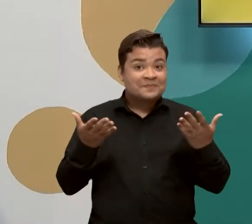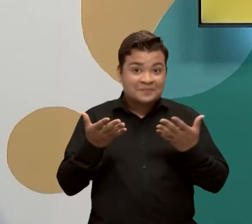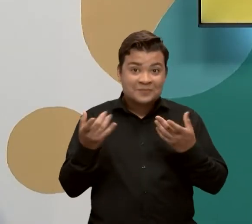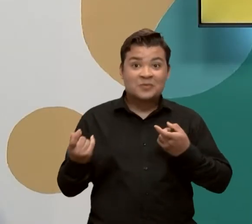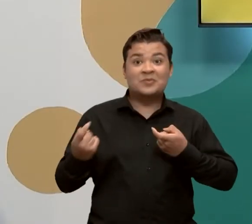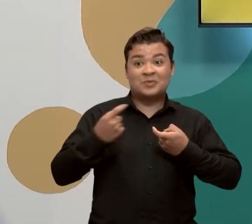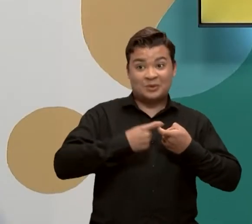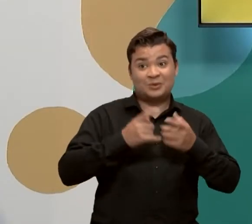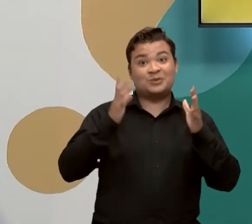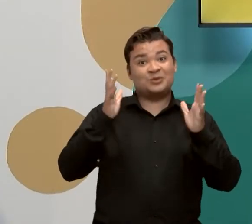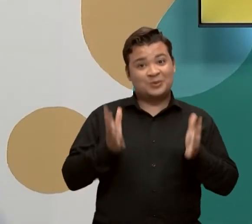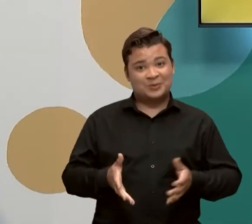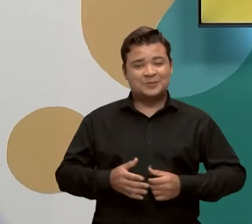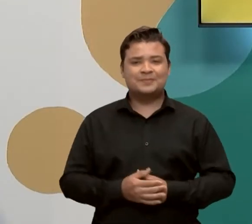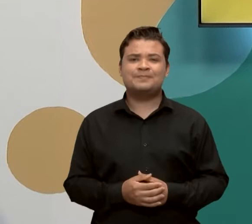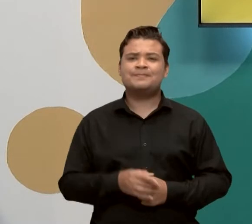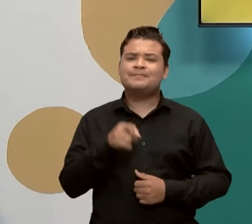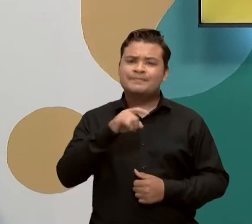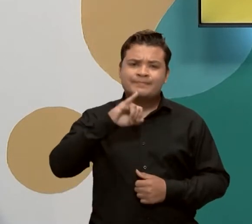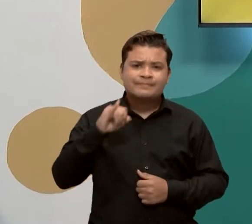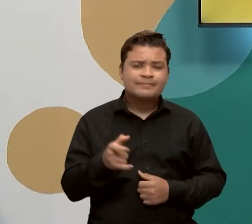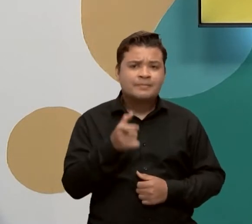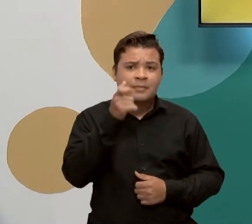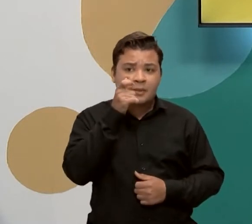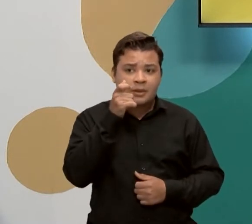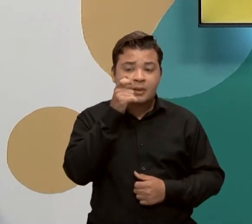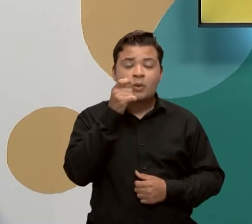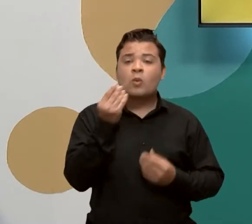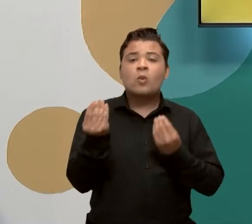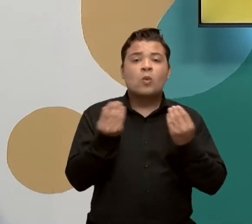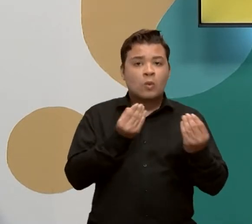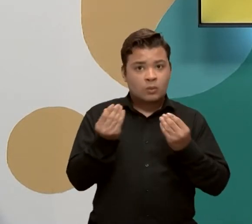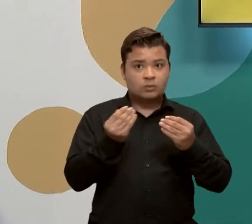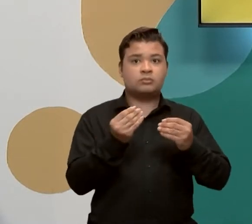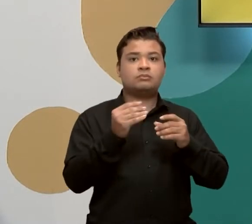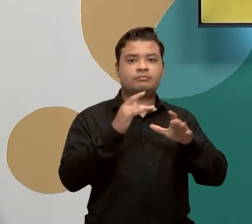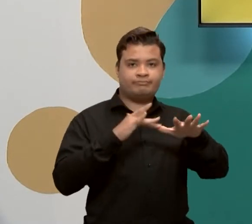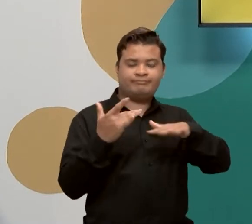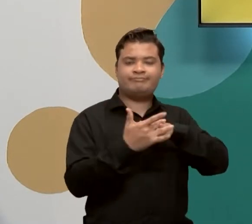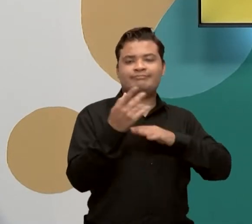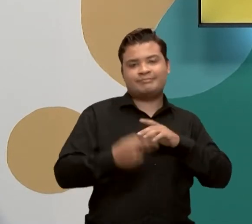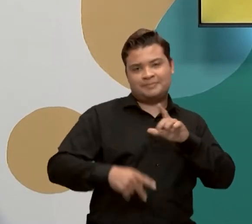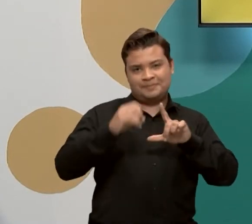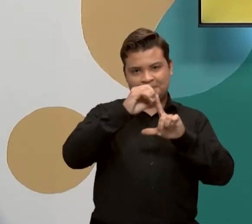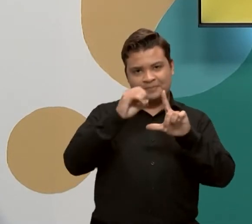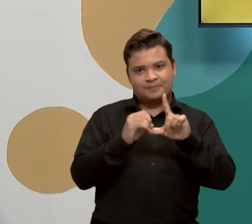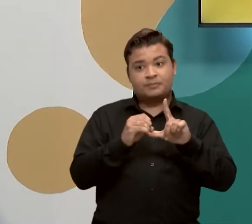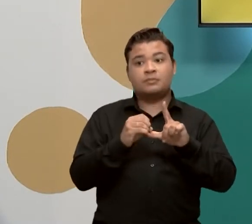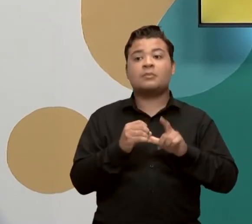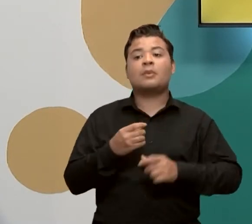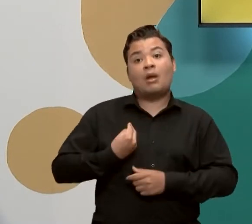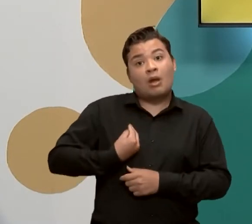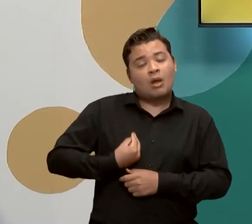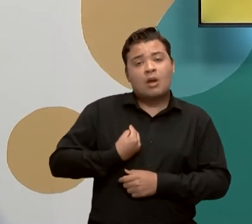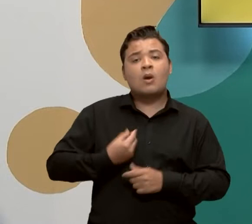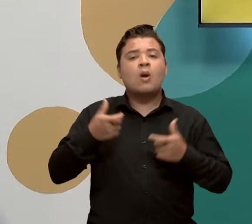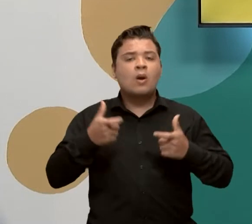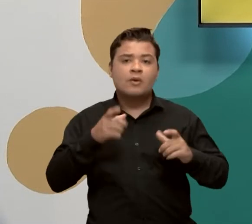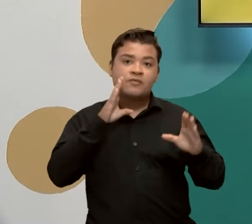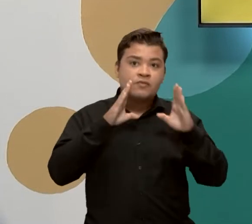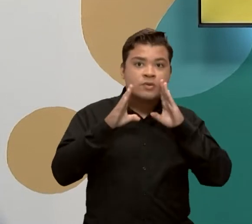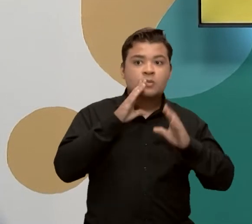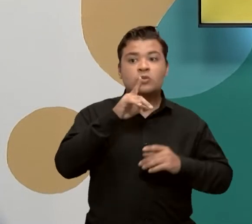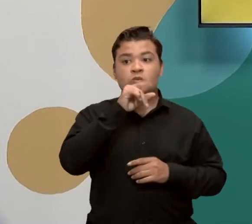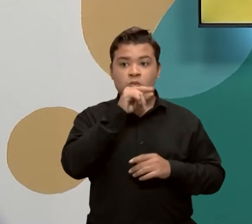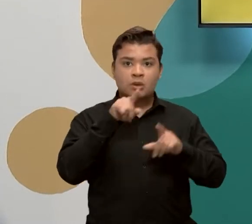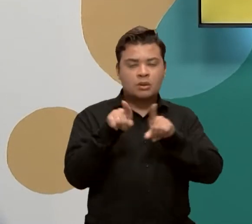Estamos de volta! Acompanhe a gente nas redes sociais da TV UFG. Estamos ao vivo no Facebook, Twitter